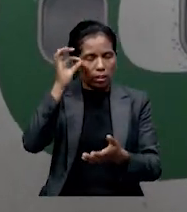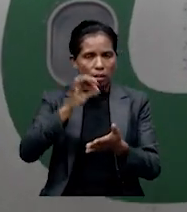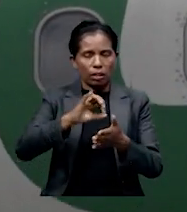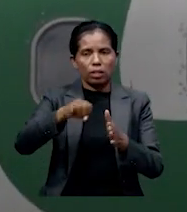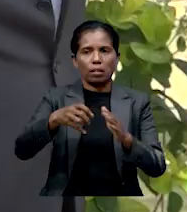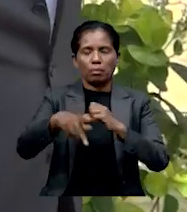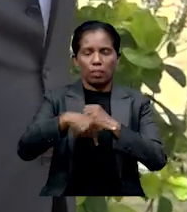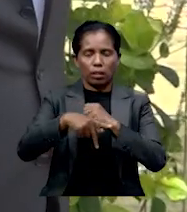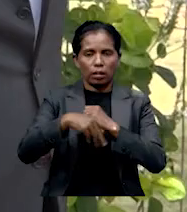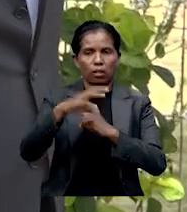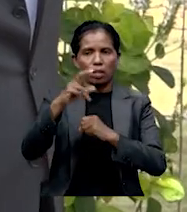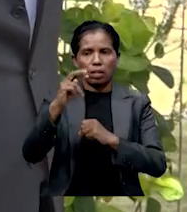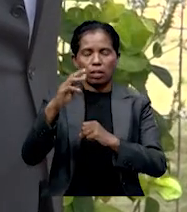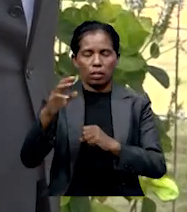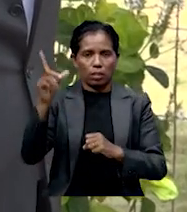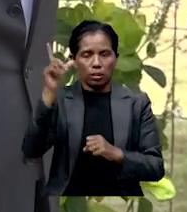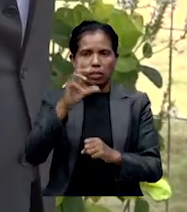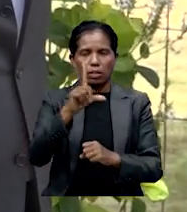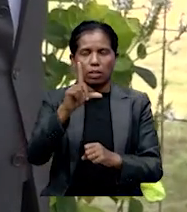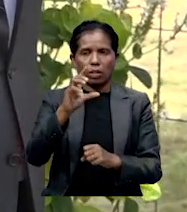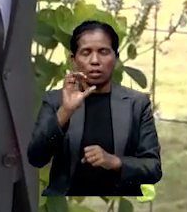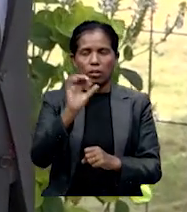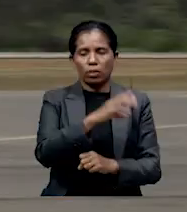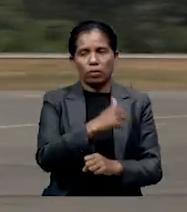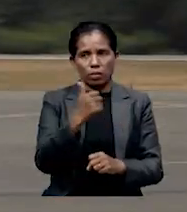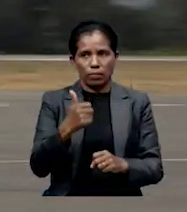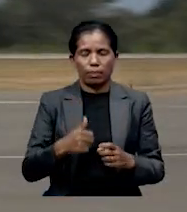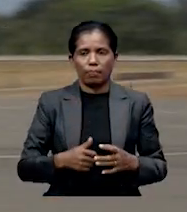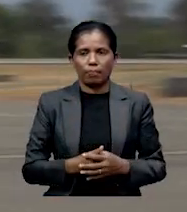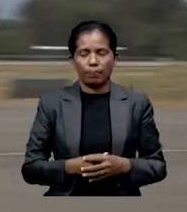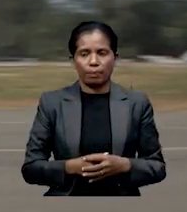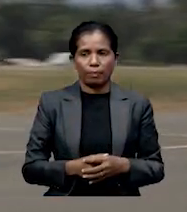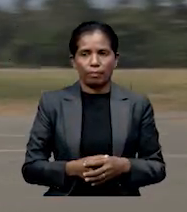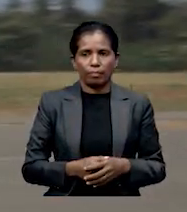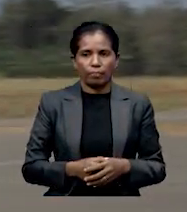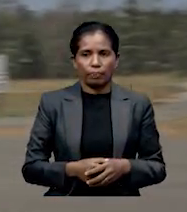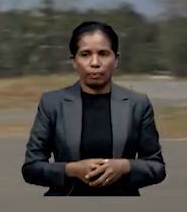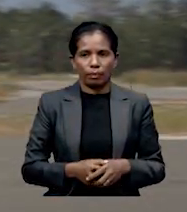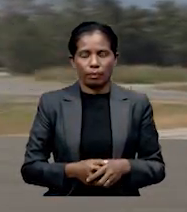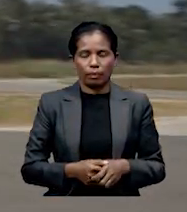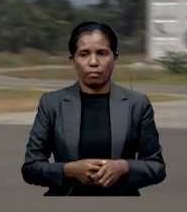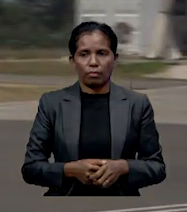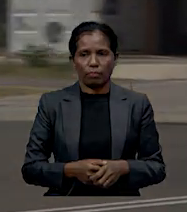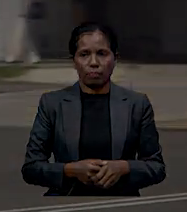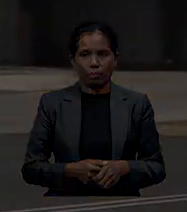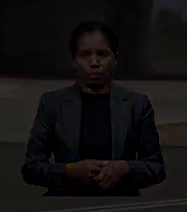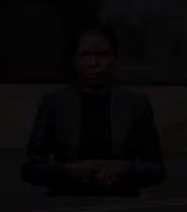secretário-geral do Partido CNRT, Francisco Calvo Adelay, no Seluctan. Jimmy Fernandes, Zvelda Costa, GMN.